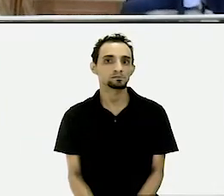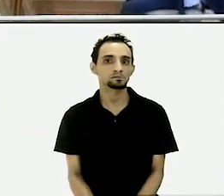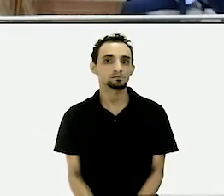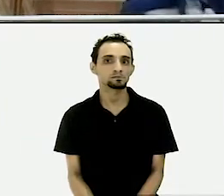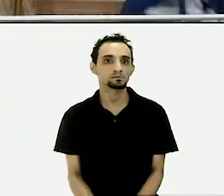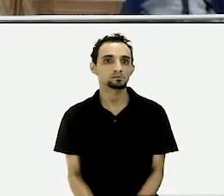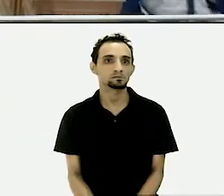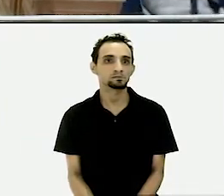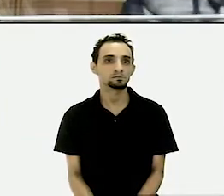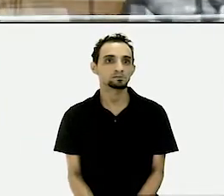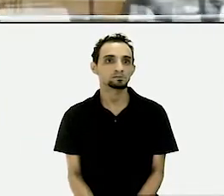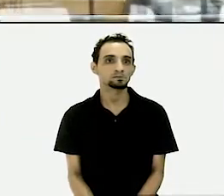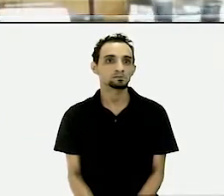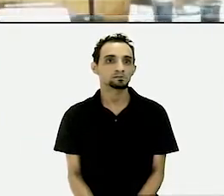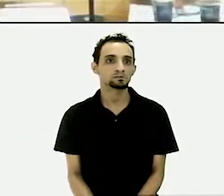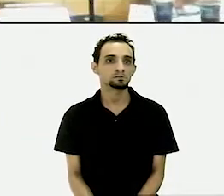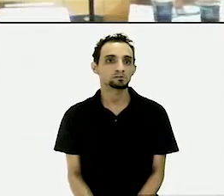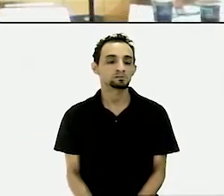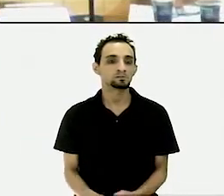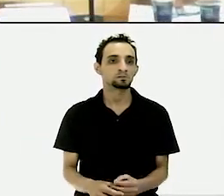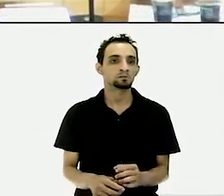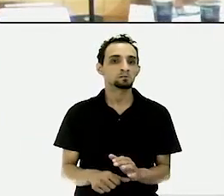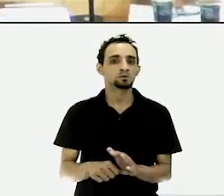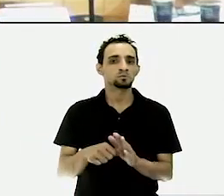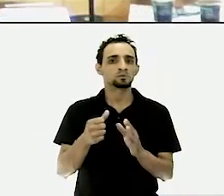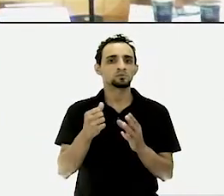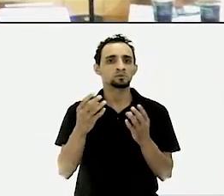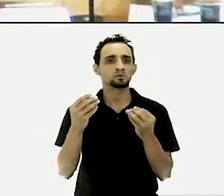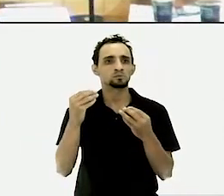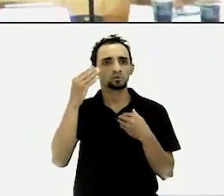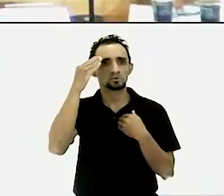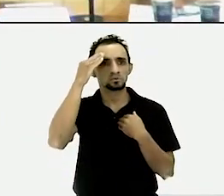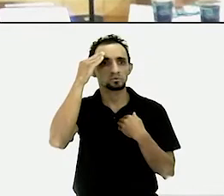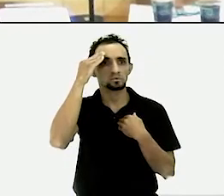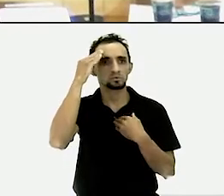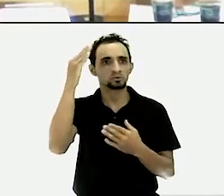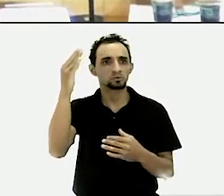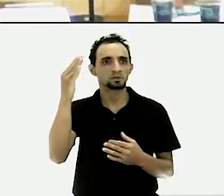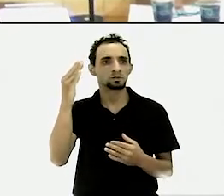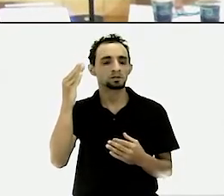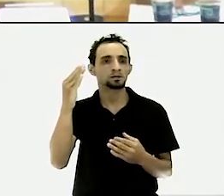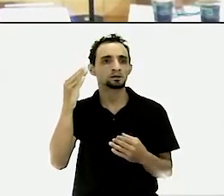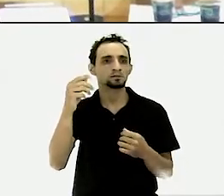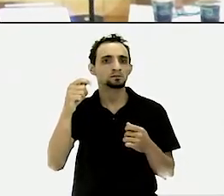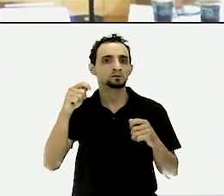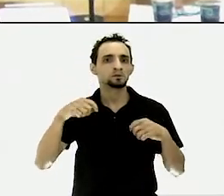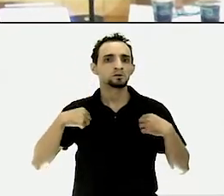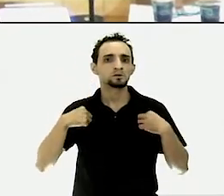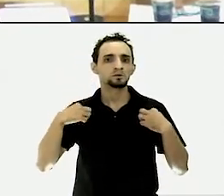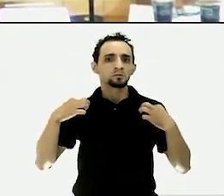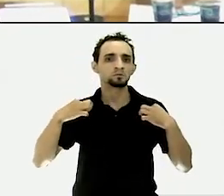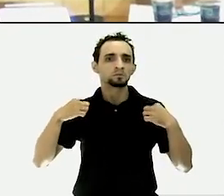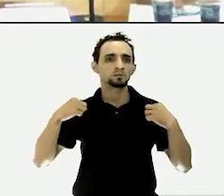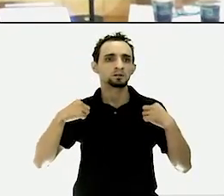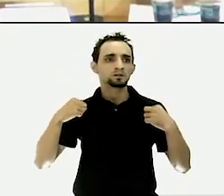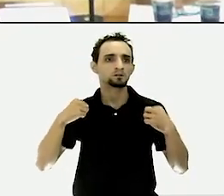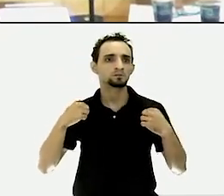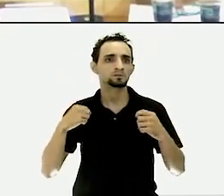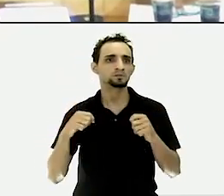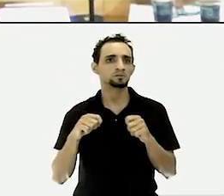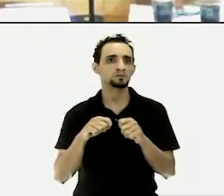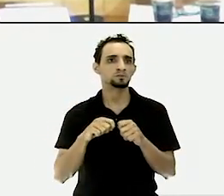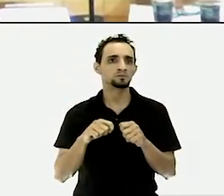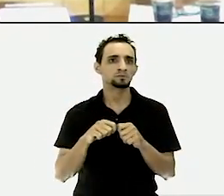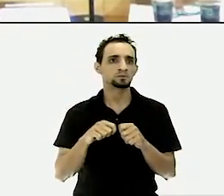Agradecer então, mais uma vez, muito obrigado aqui, vamos ficar com a camiseta aqui por enquanto, né? Tá um pouco de calor, mas eu